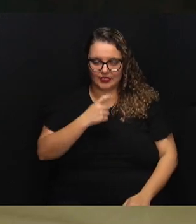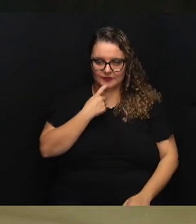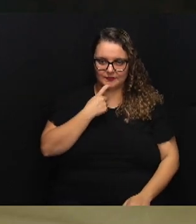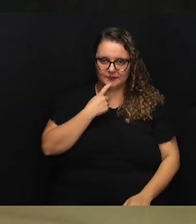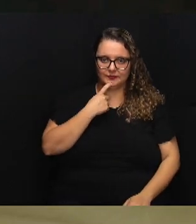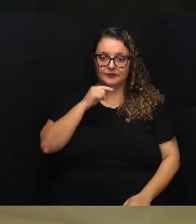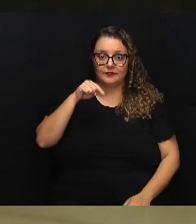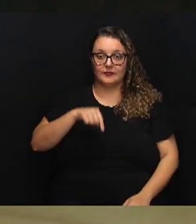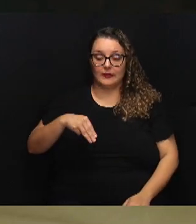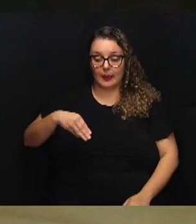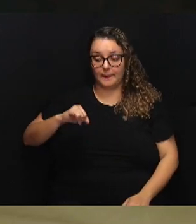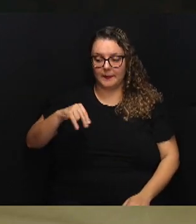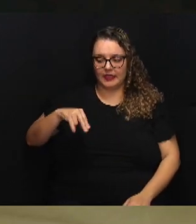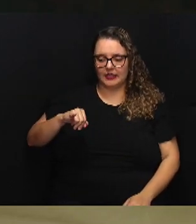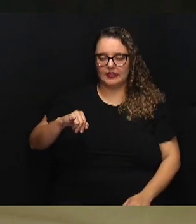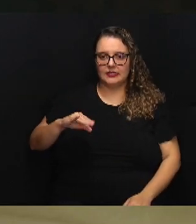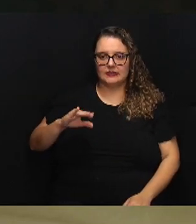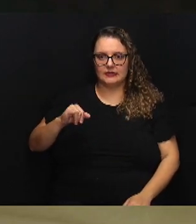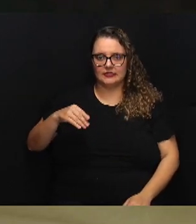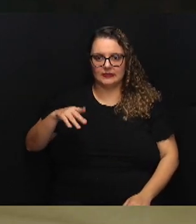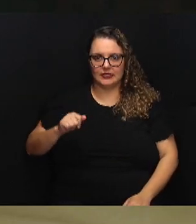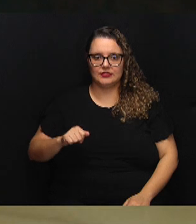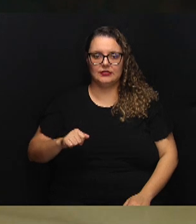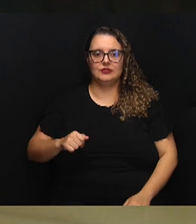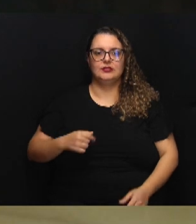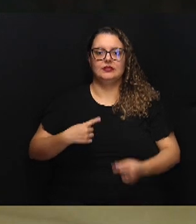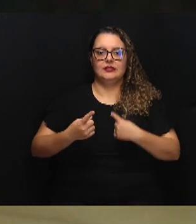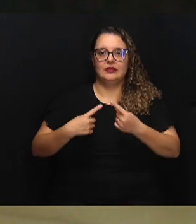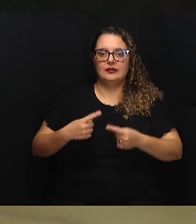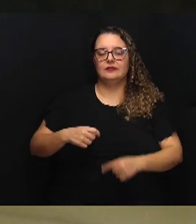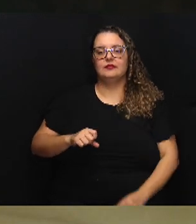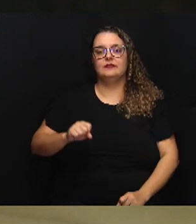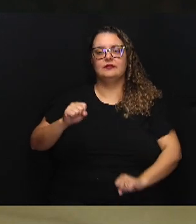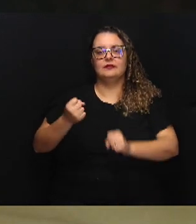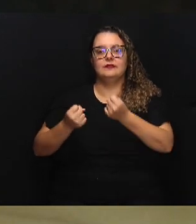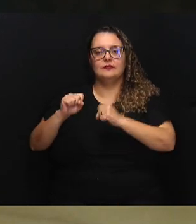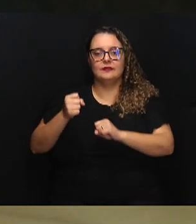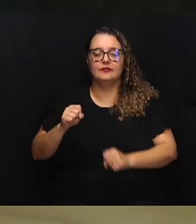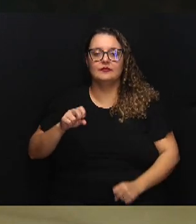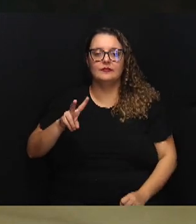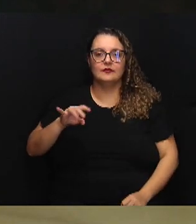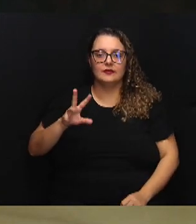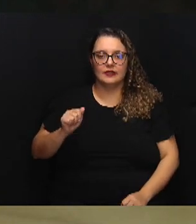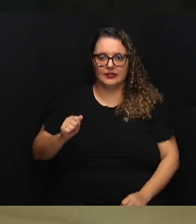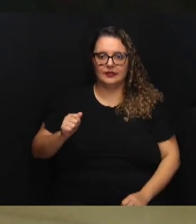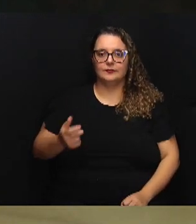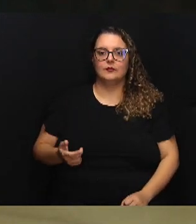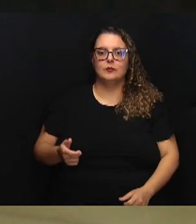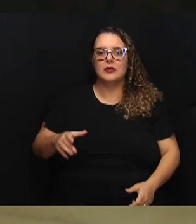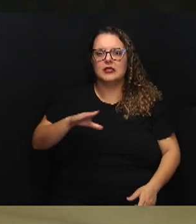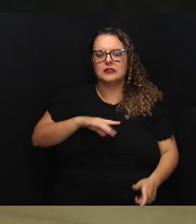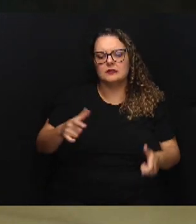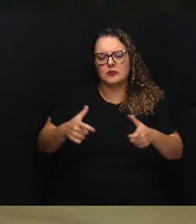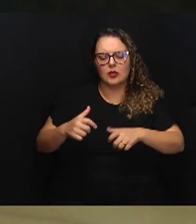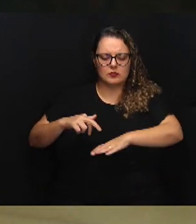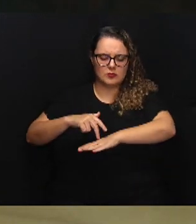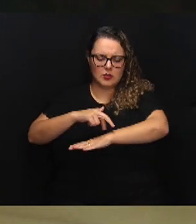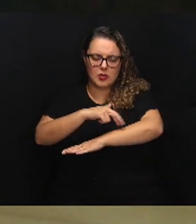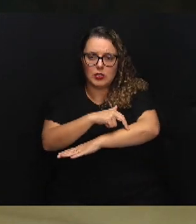Essa Mini Cidade fica na sede da Indec, na Vila Industrial. O espaço simula uma cidade em miniatura, com